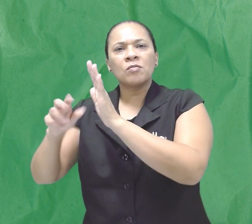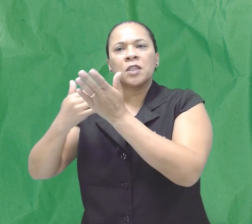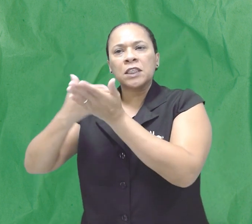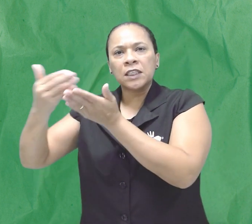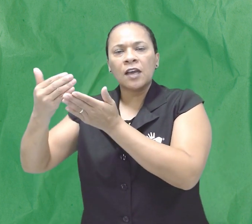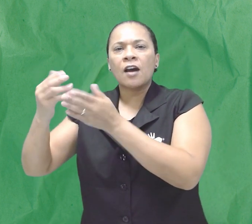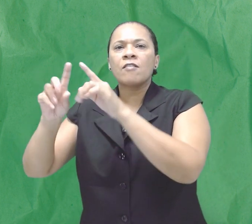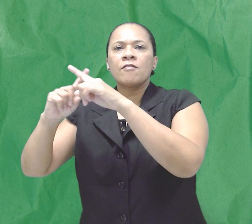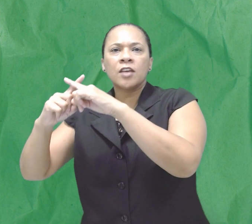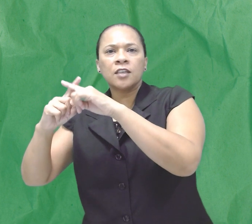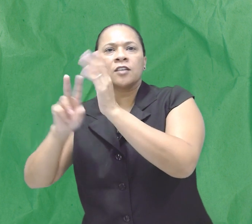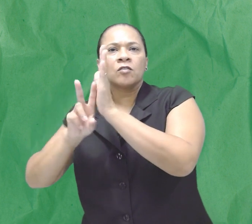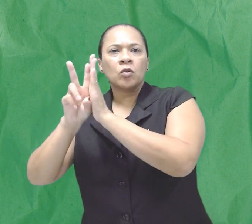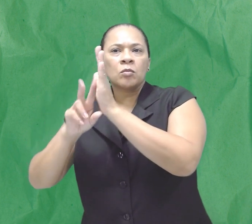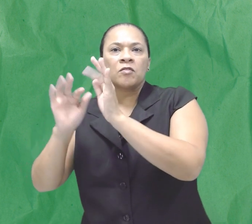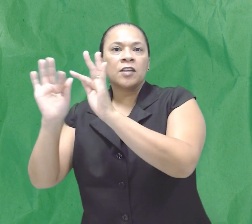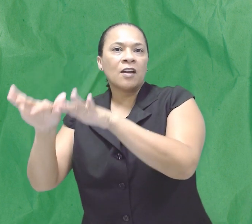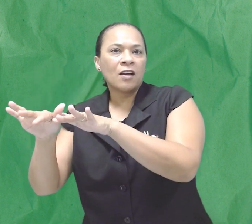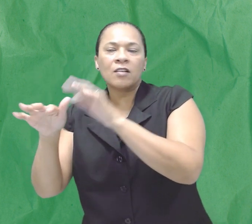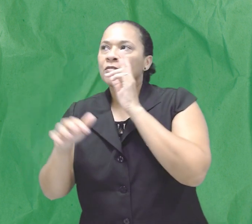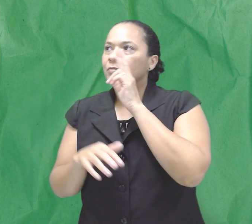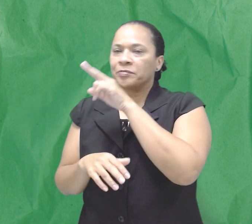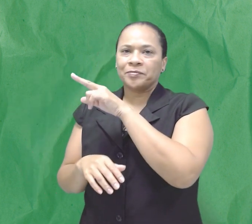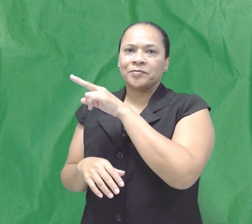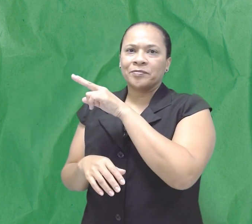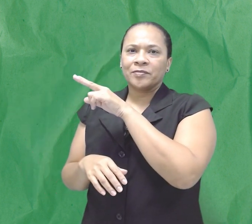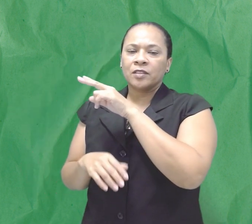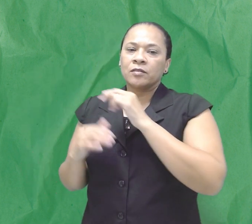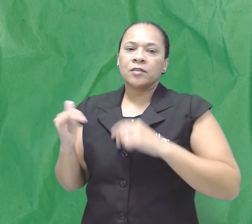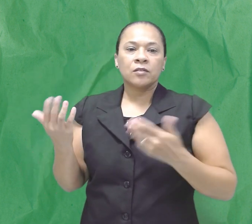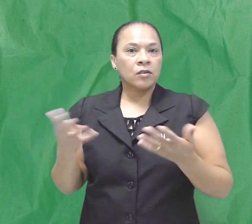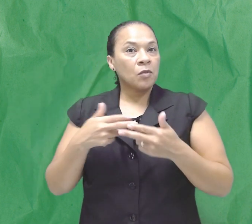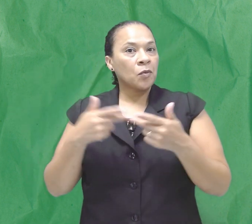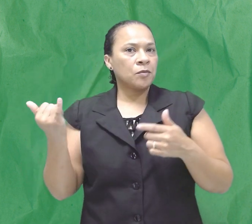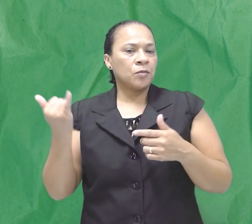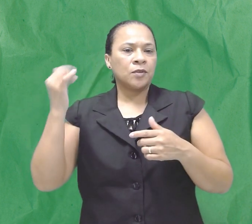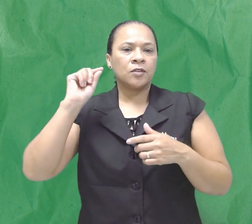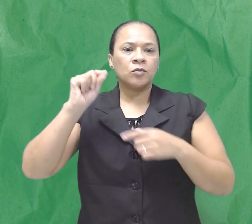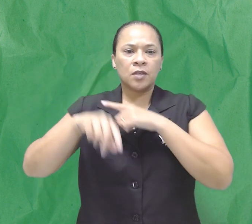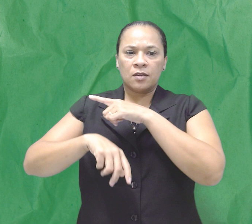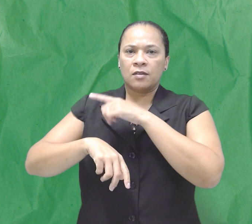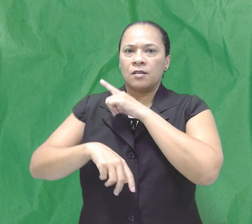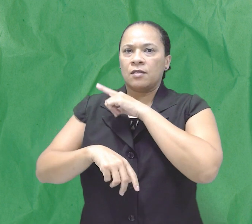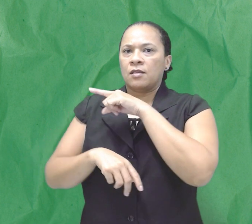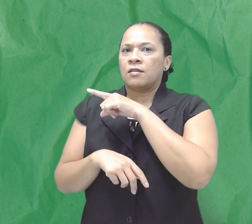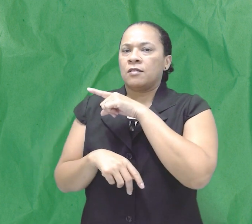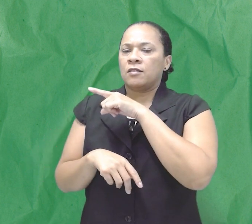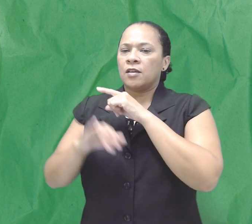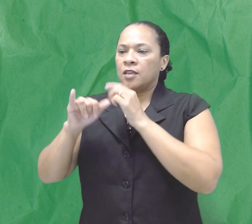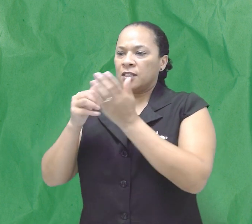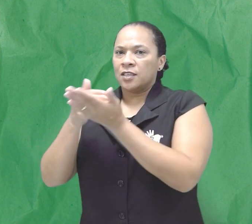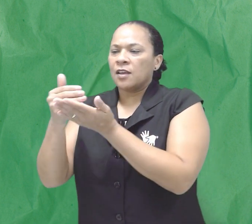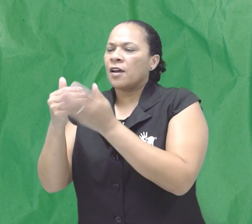volume final. Esse volume inicial, pessoal, é importante, não é o volume que eu tenho dessa minha solução inicial. Esse